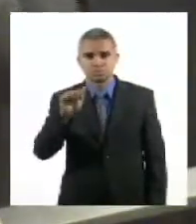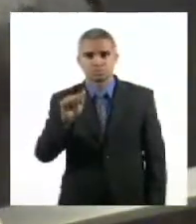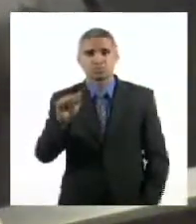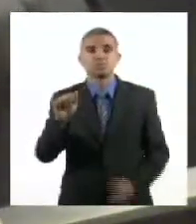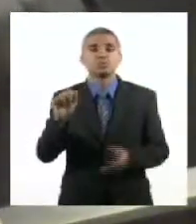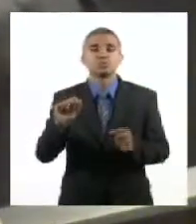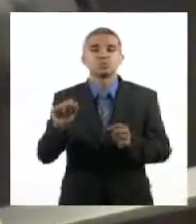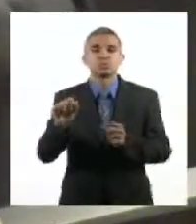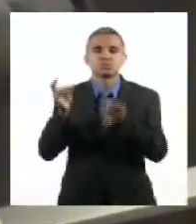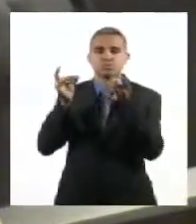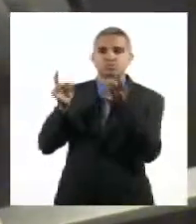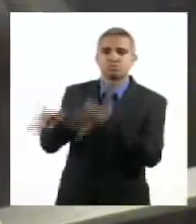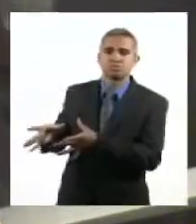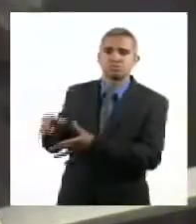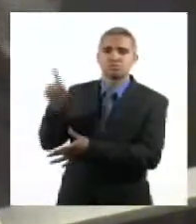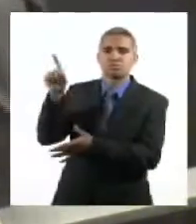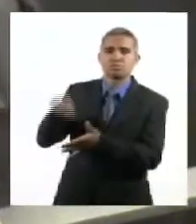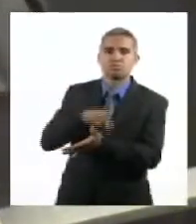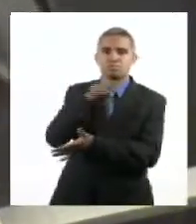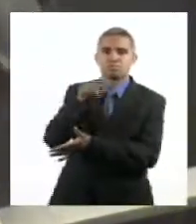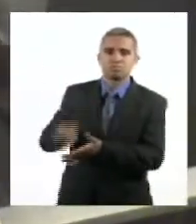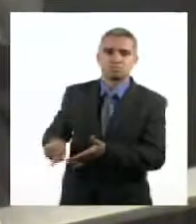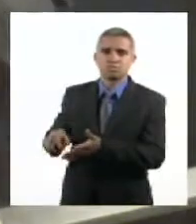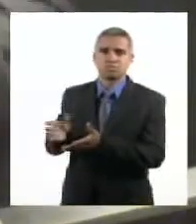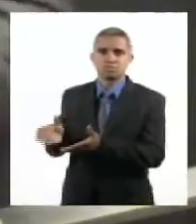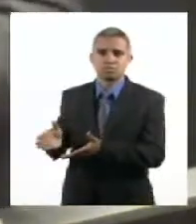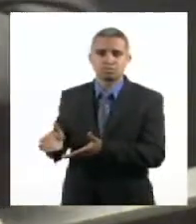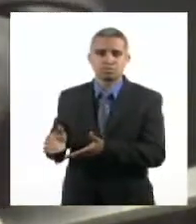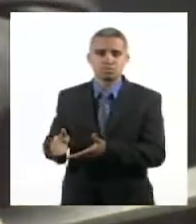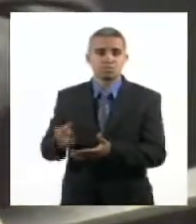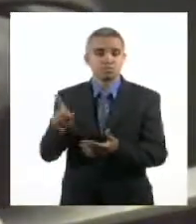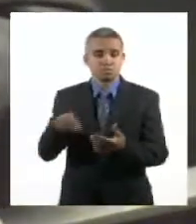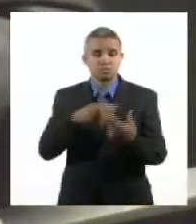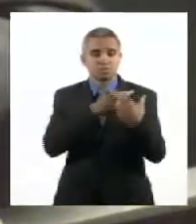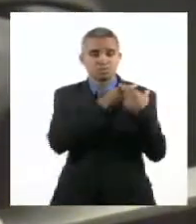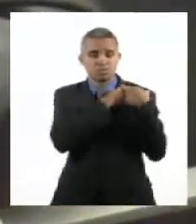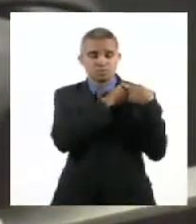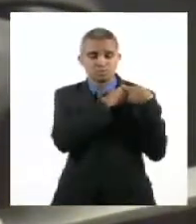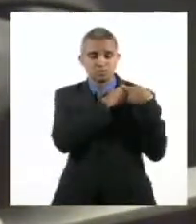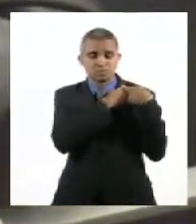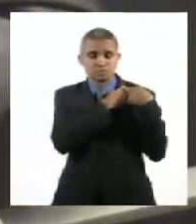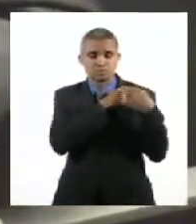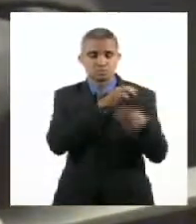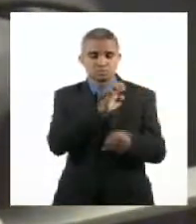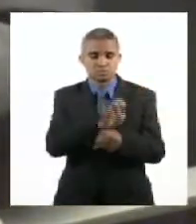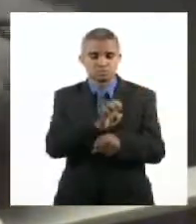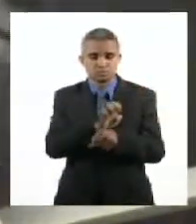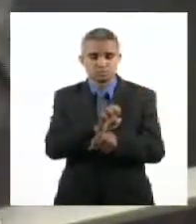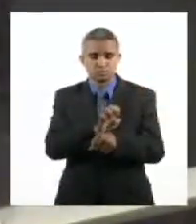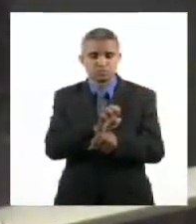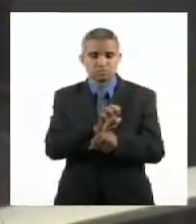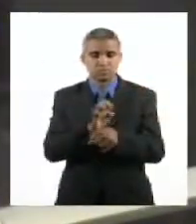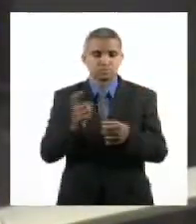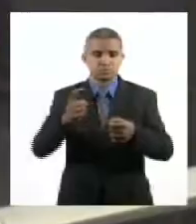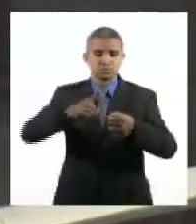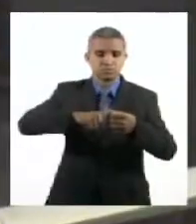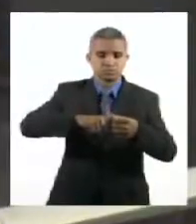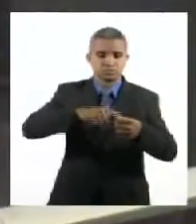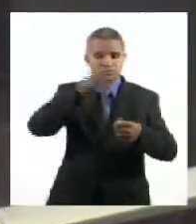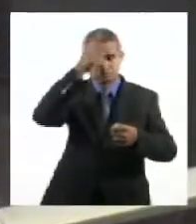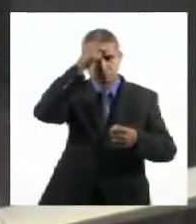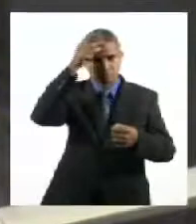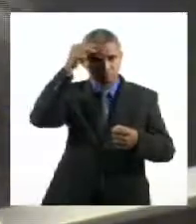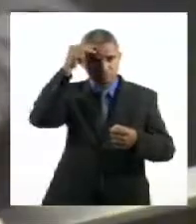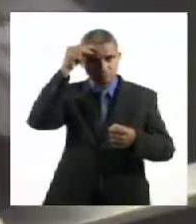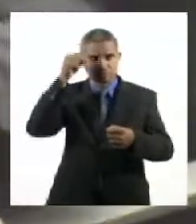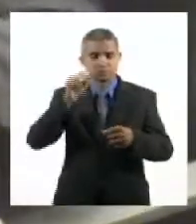um serviço, que é a competência do poder público estadual em parceria com o município, como abre mão